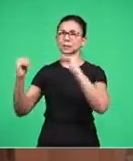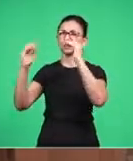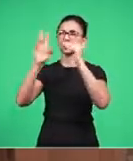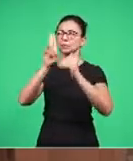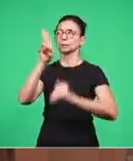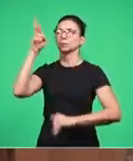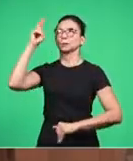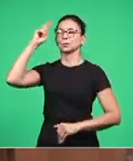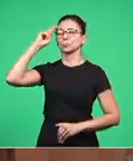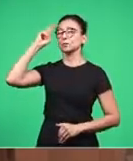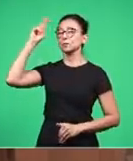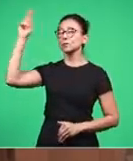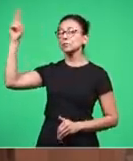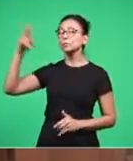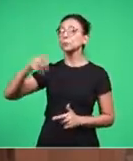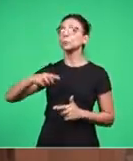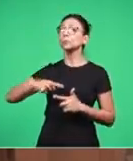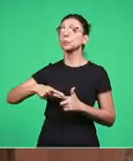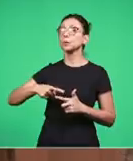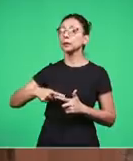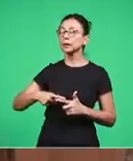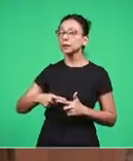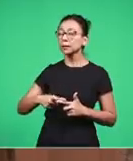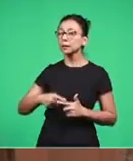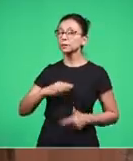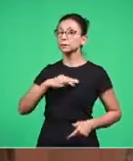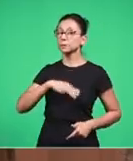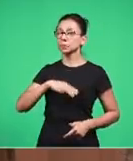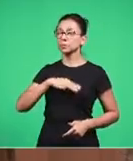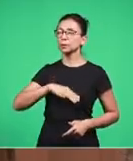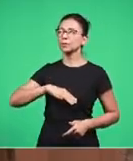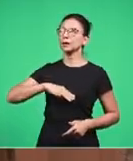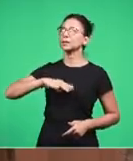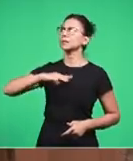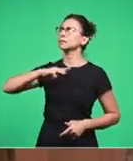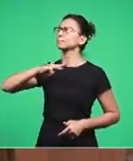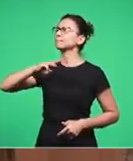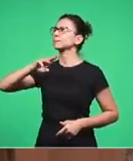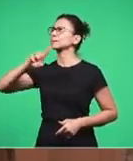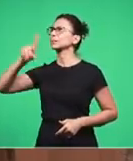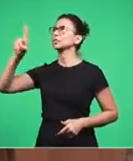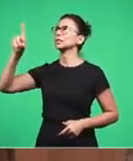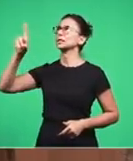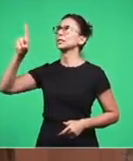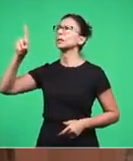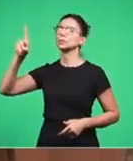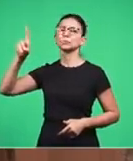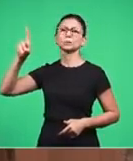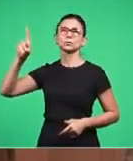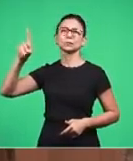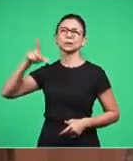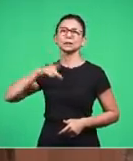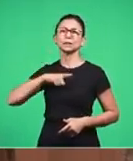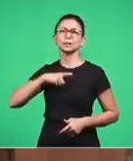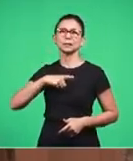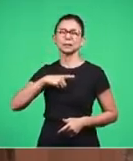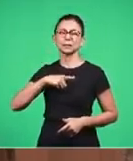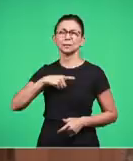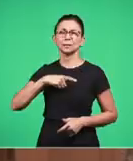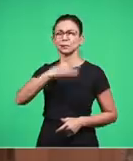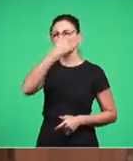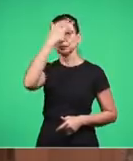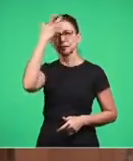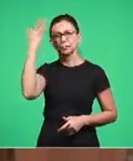abrigada, porque na sua misericórdia, solicitou misericórdia de alguém que faz uma oração daquele humilde.